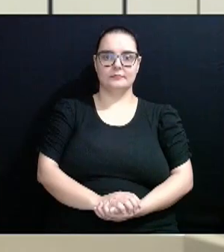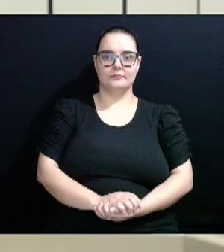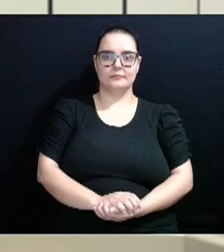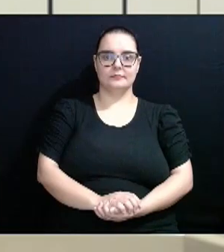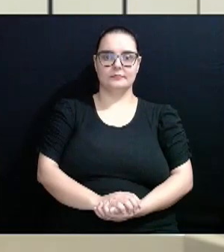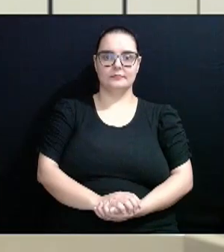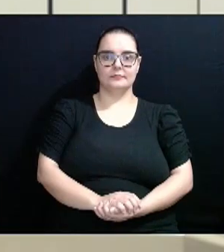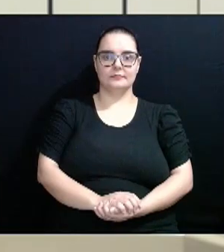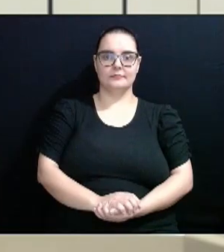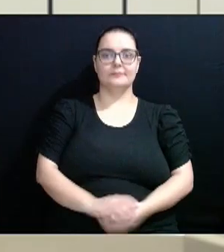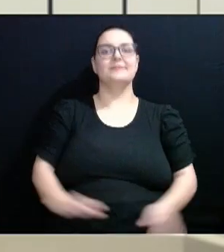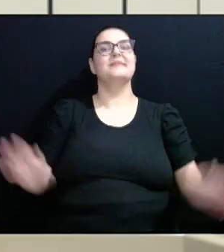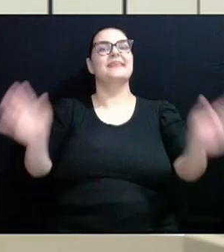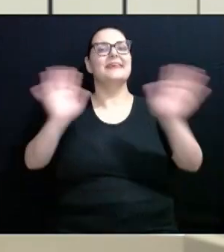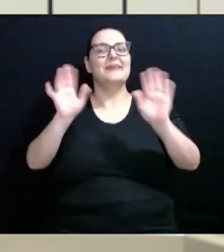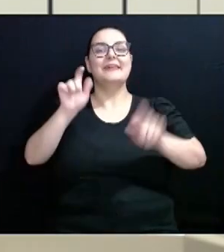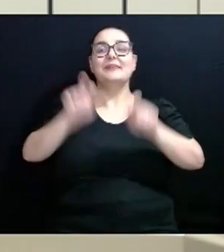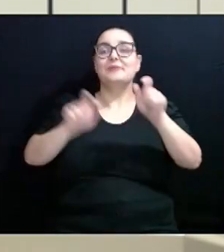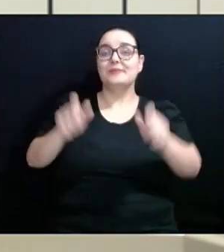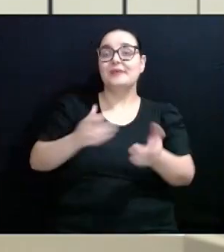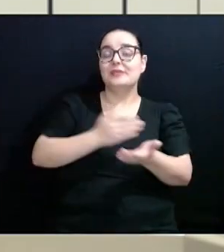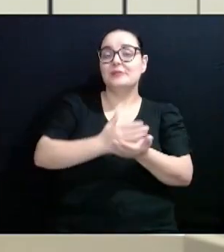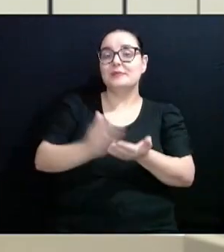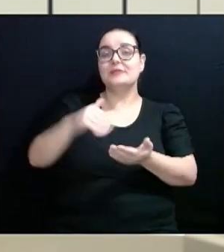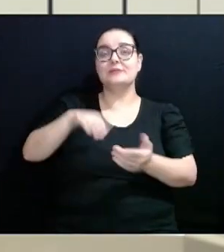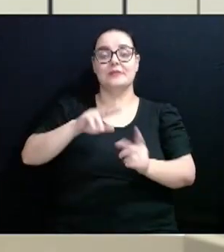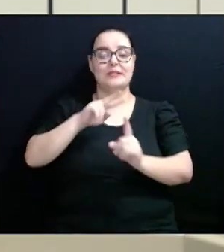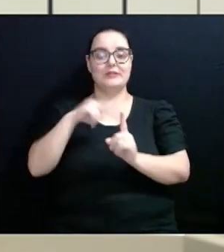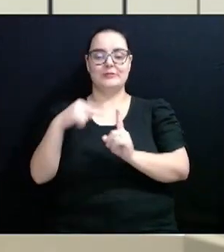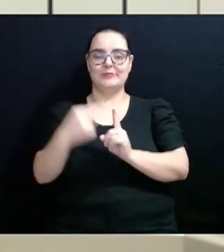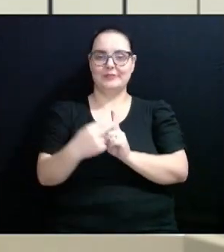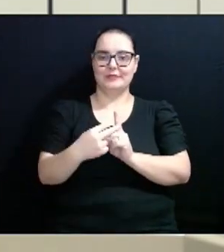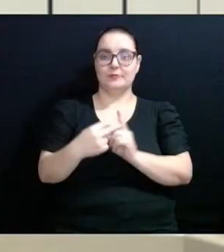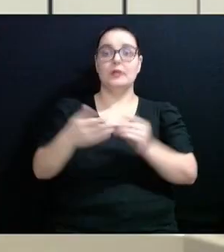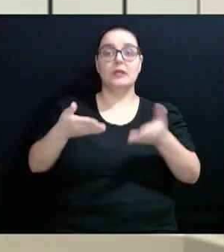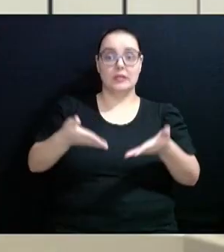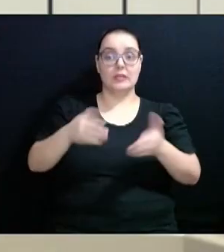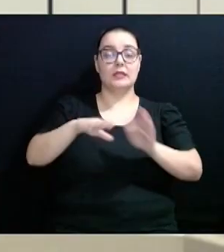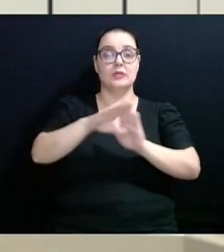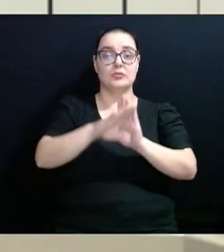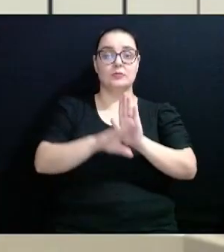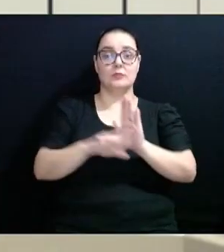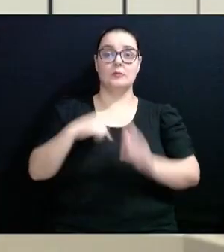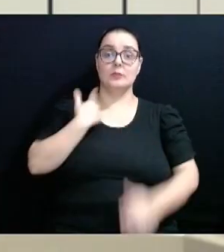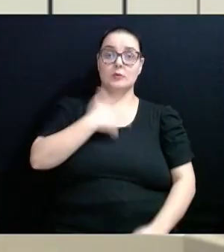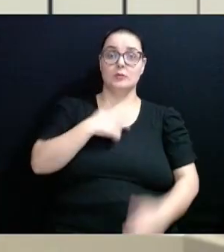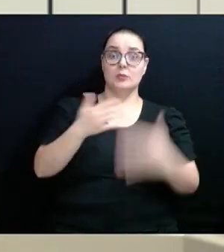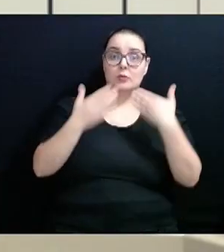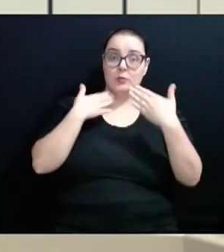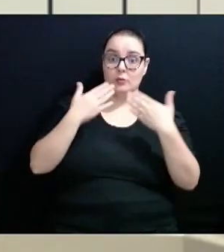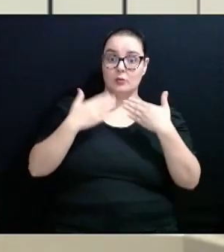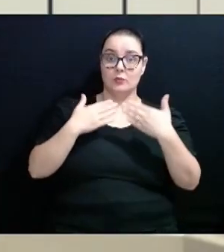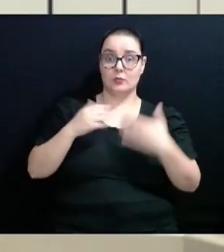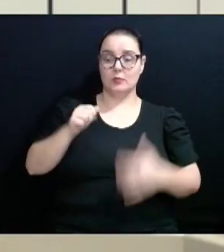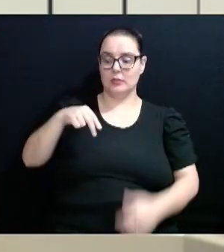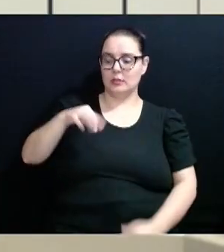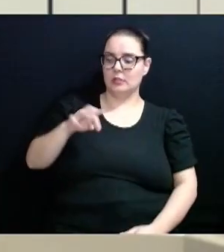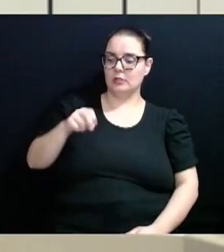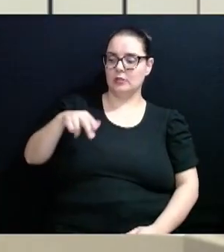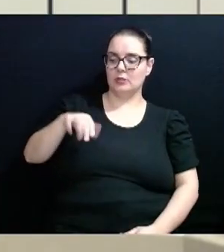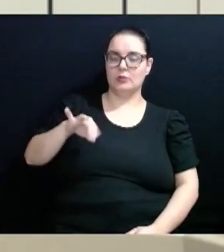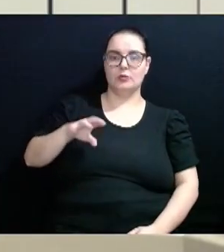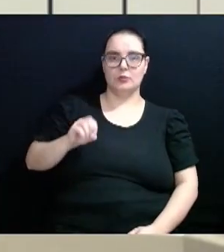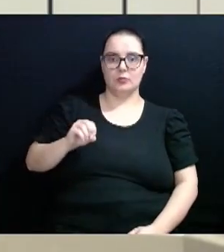Olá, minha gente, começando mais um Ponto de Vista. E neste programa nós conversaremos com Antônio Márcio Buainain. Ele